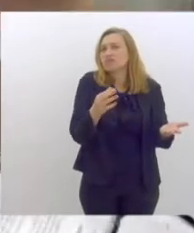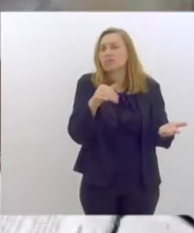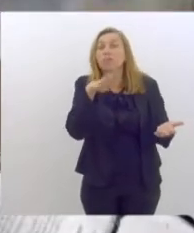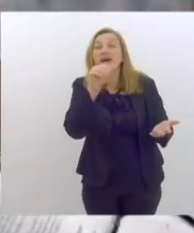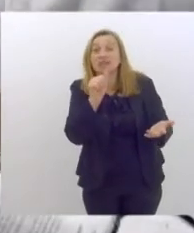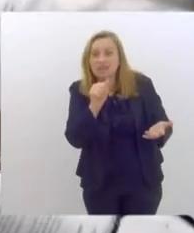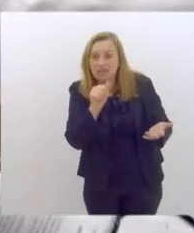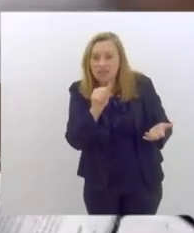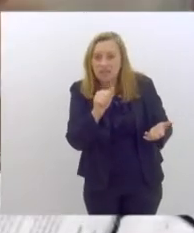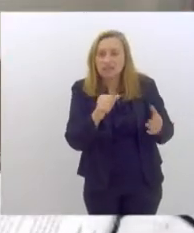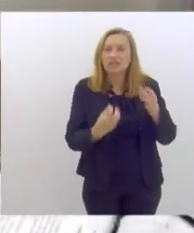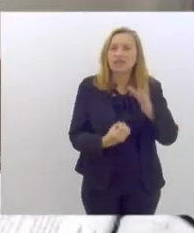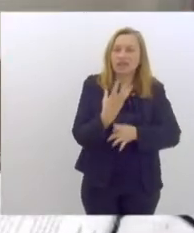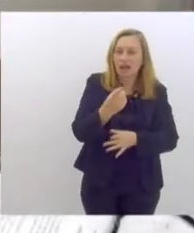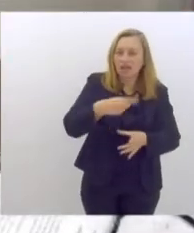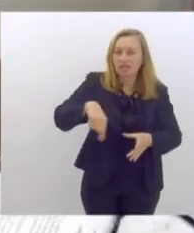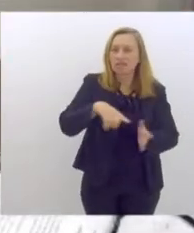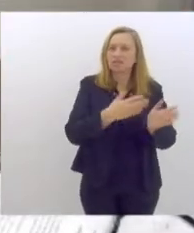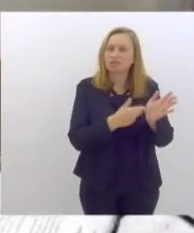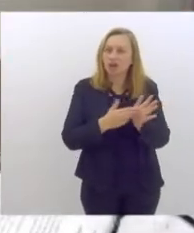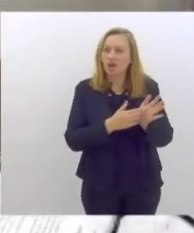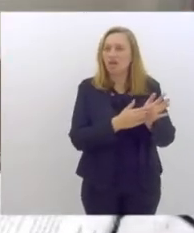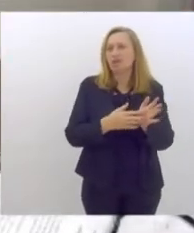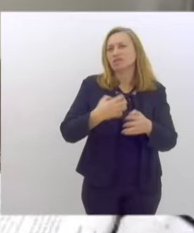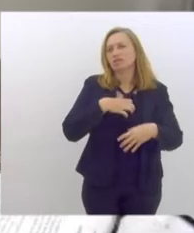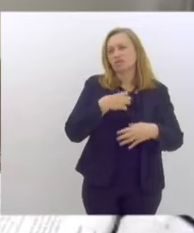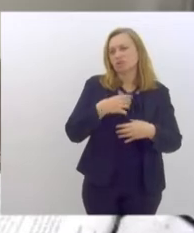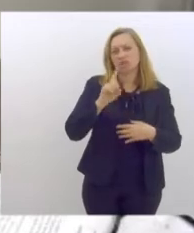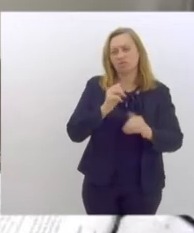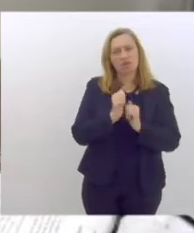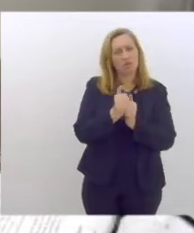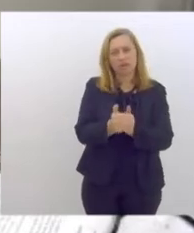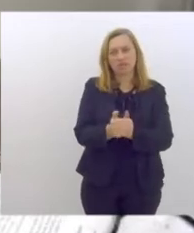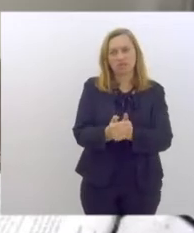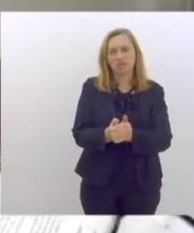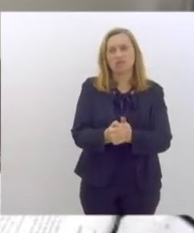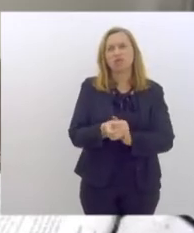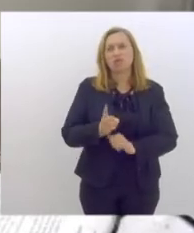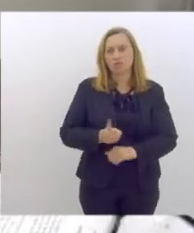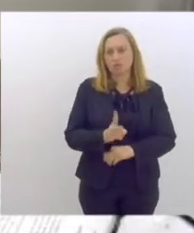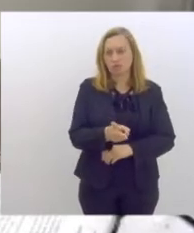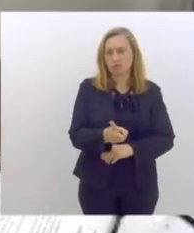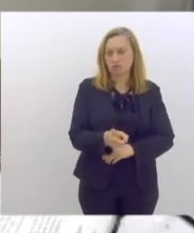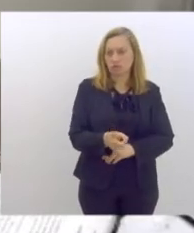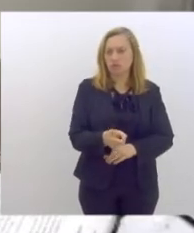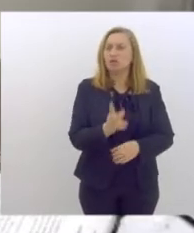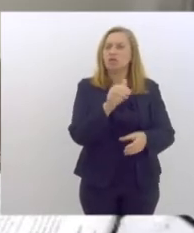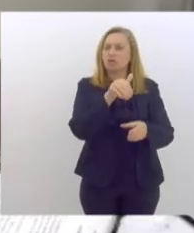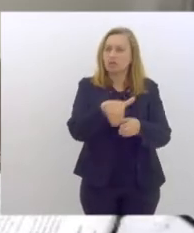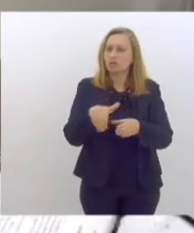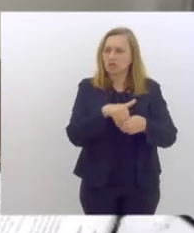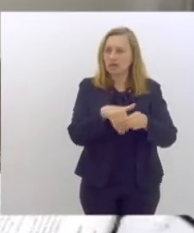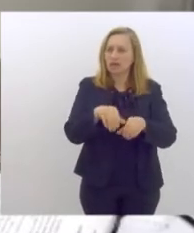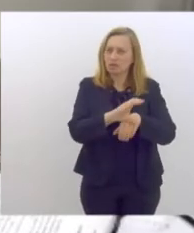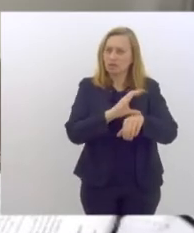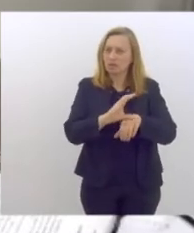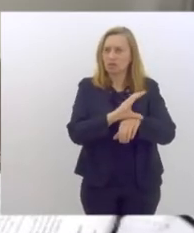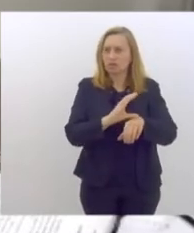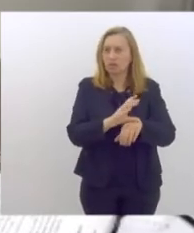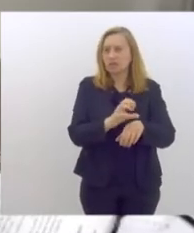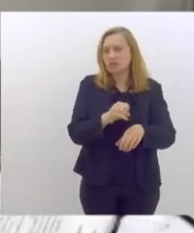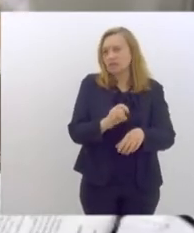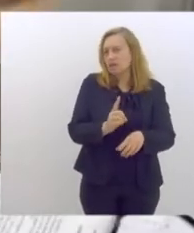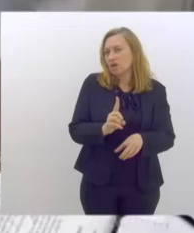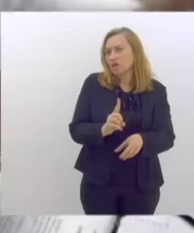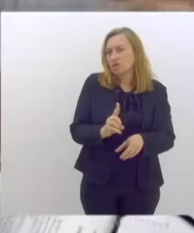inscrito fundaram pela roda então a me incomoda não vai acompanhar isso não vou eu vou manter o apareceu voltar pela constitucionalidade porque